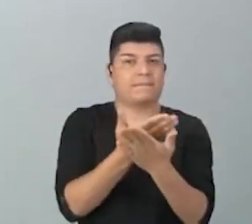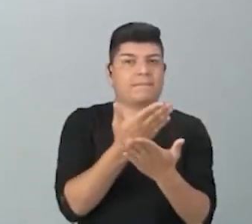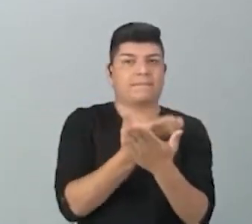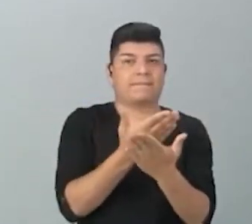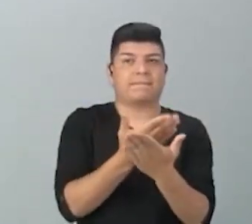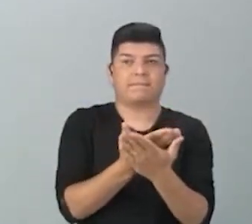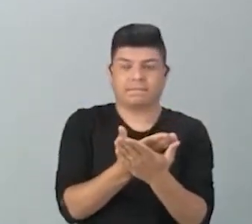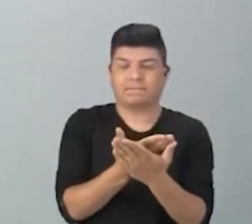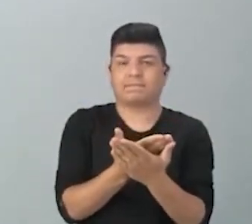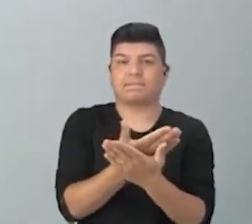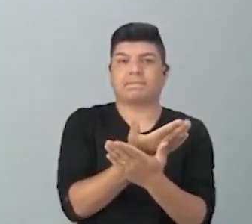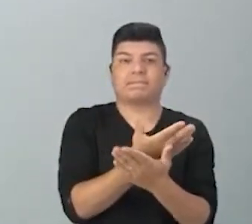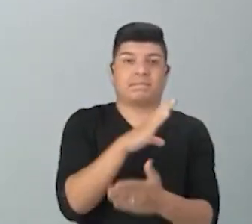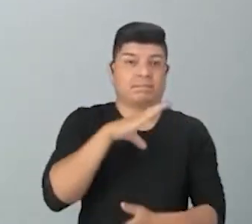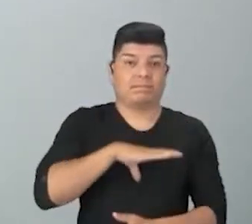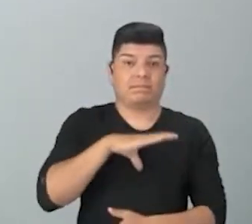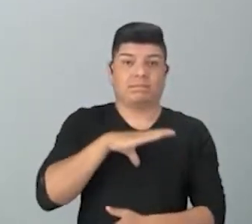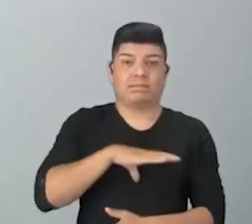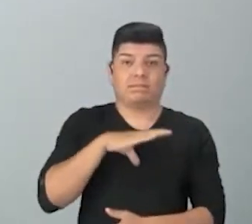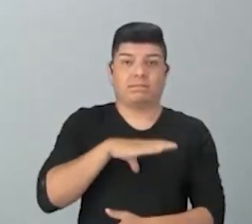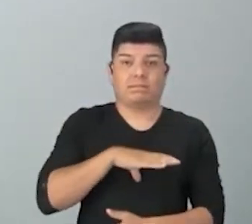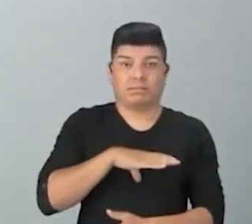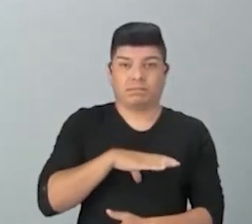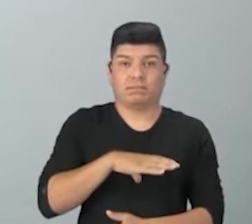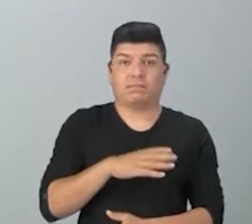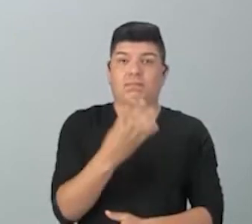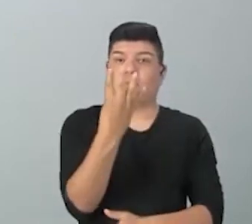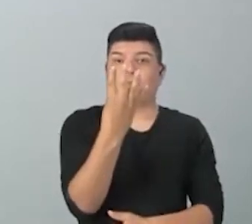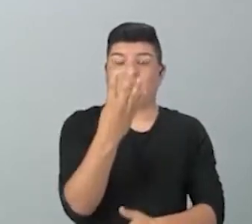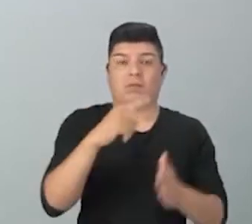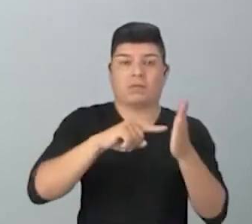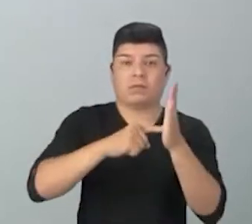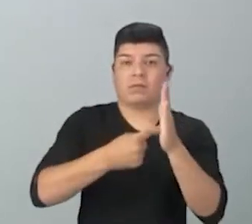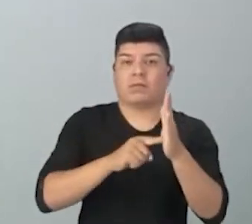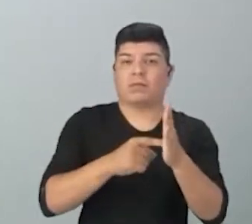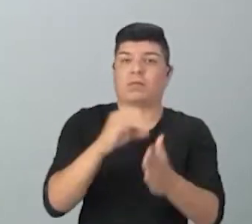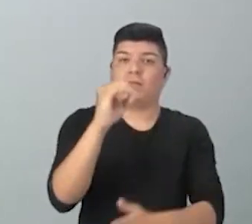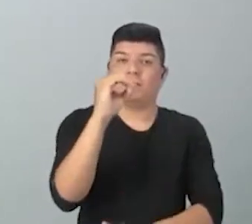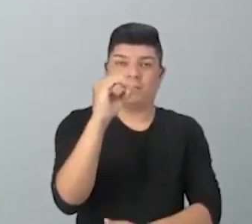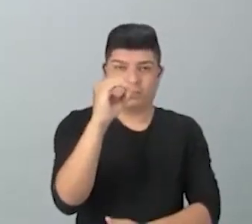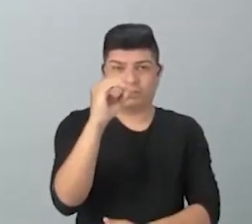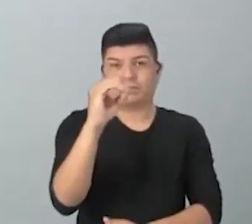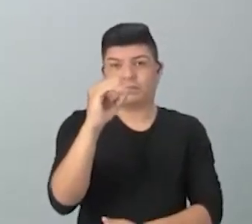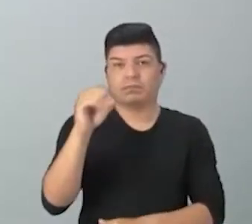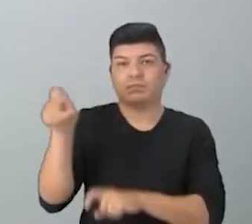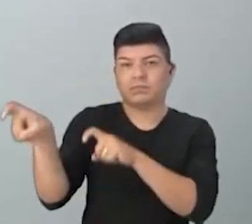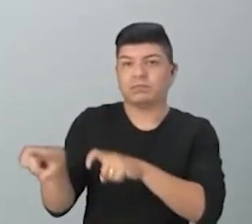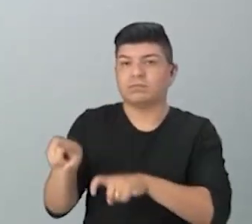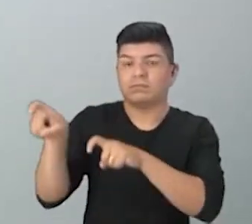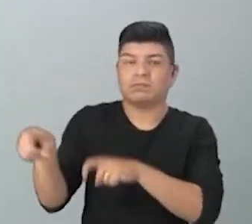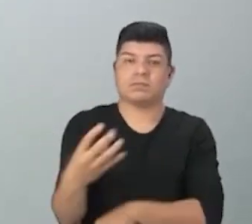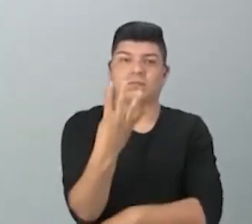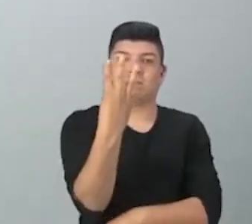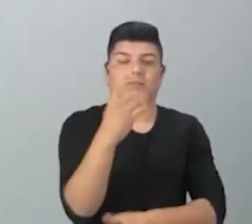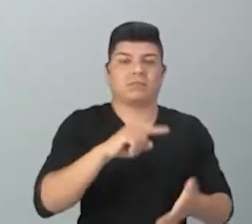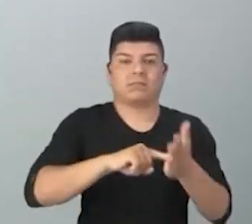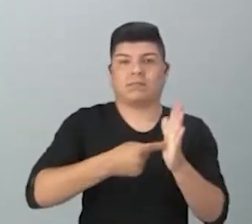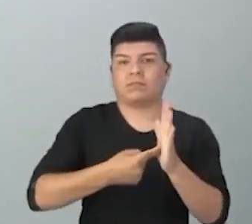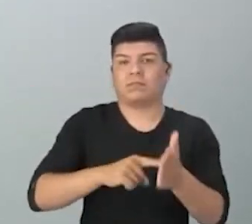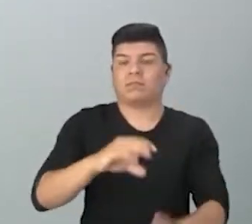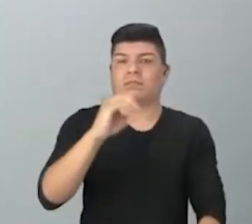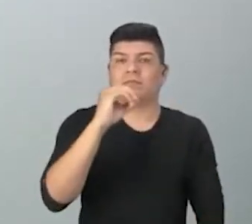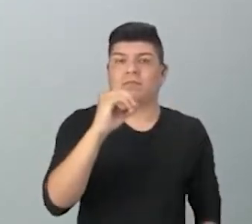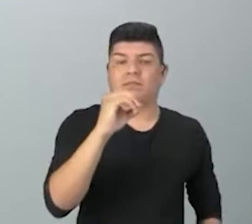estudar é as cidades no sistema 4.0 EA zona rural no 4.0 que que é isso é